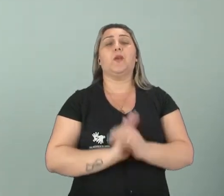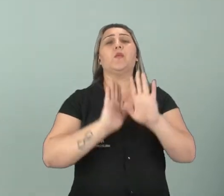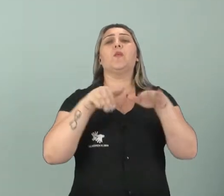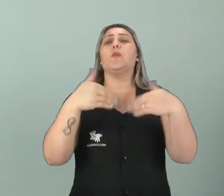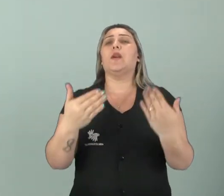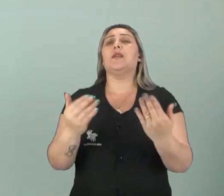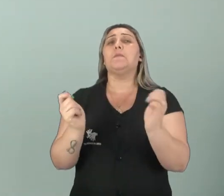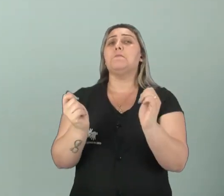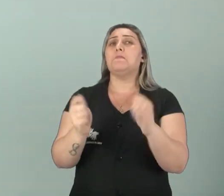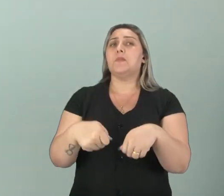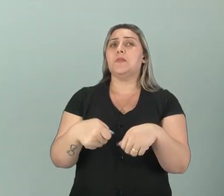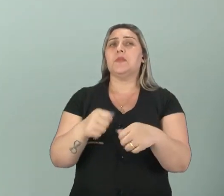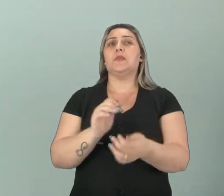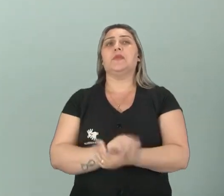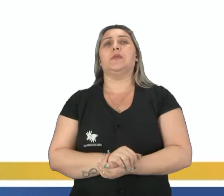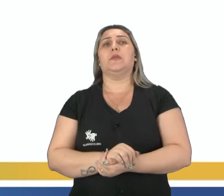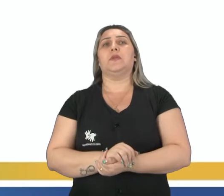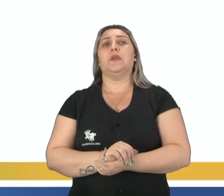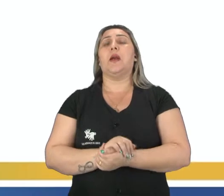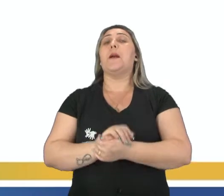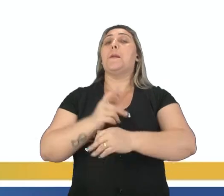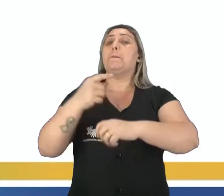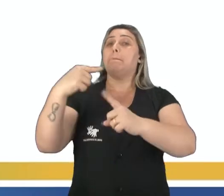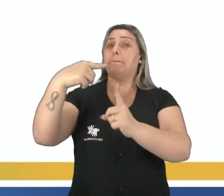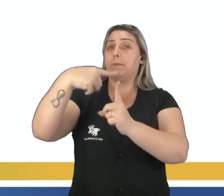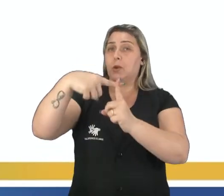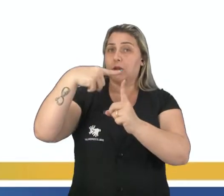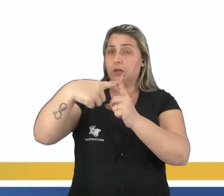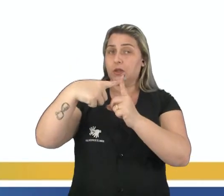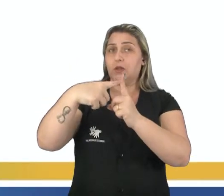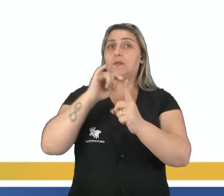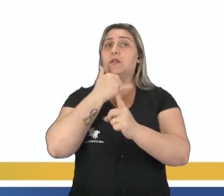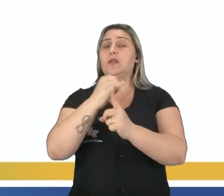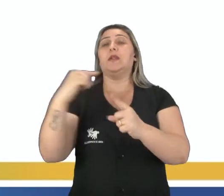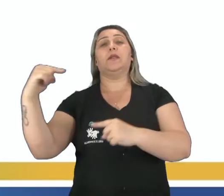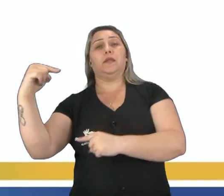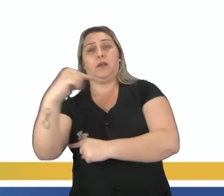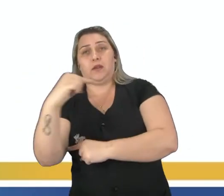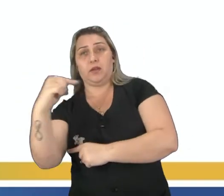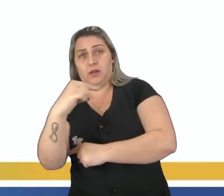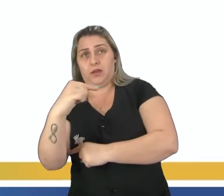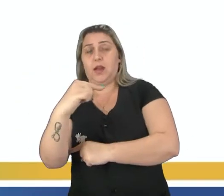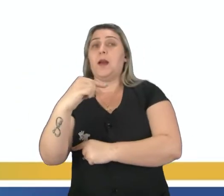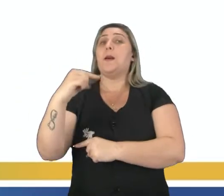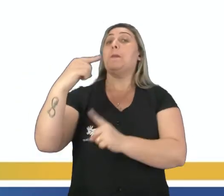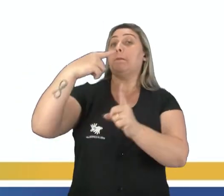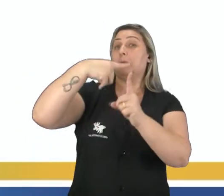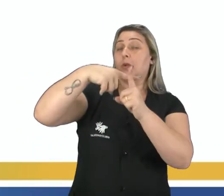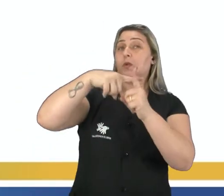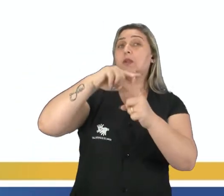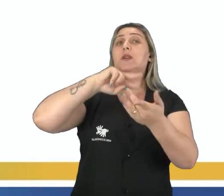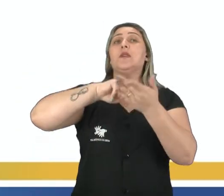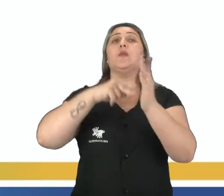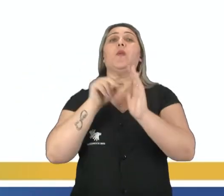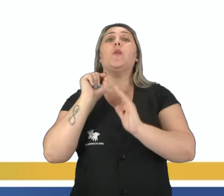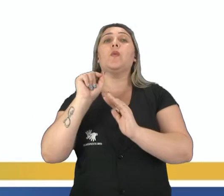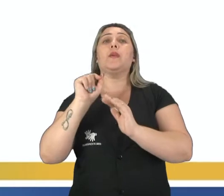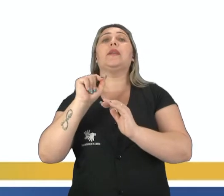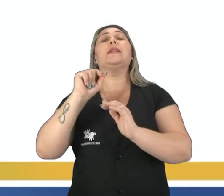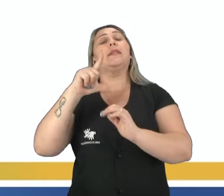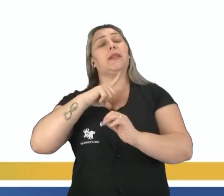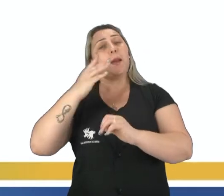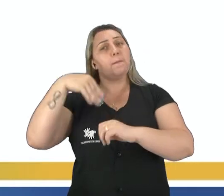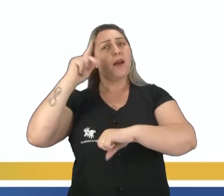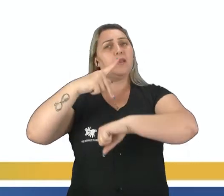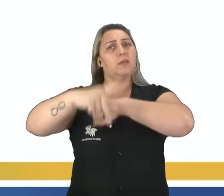são essas possibilidades? Eletrizado positivamente e eletrizado negativamente. Positivamente quer dizer o quê? Que esse corpo tem